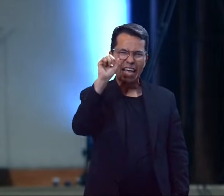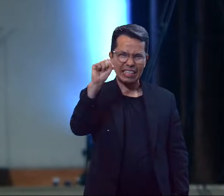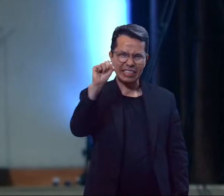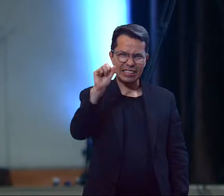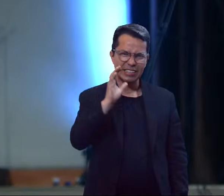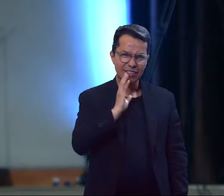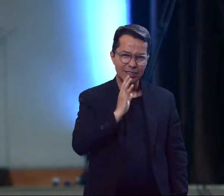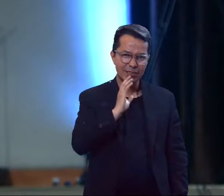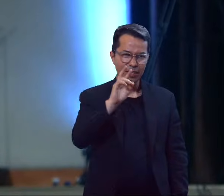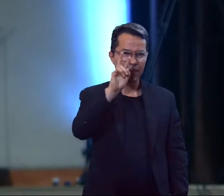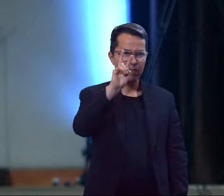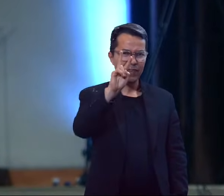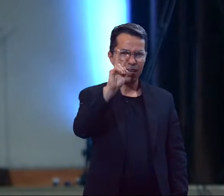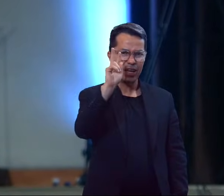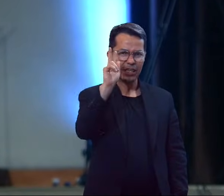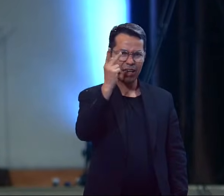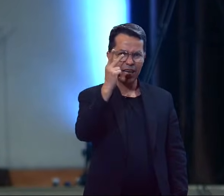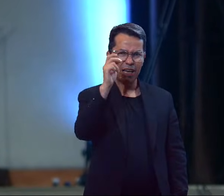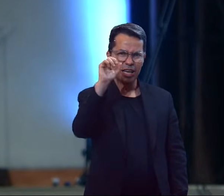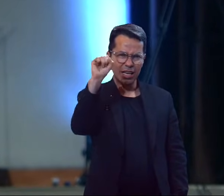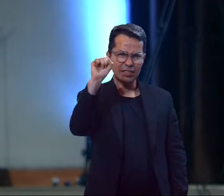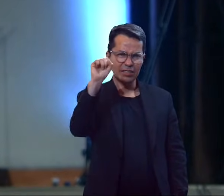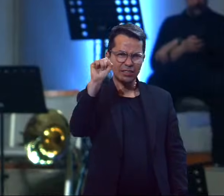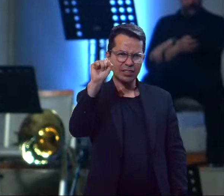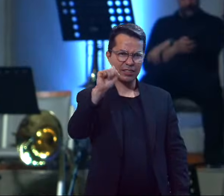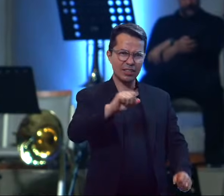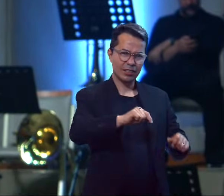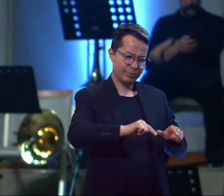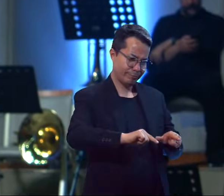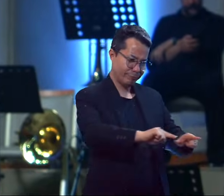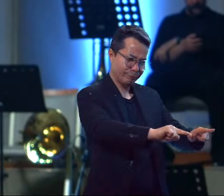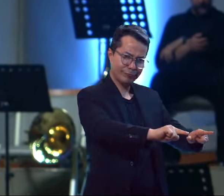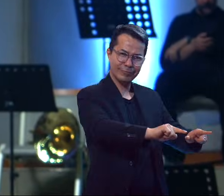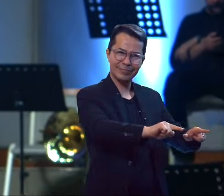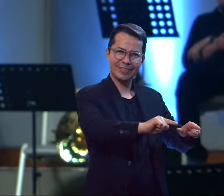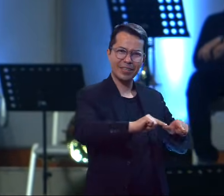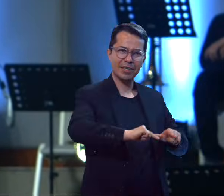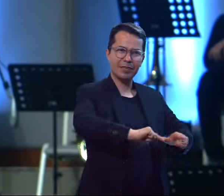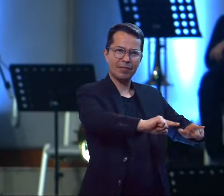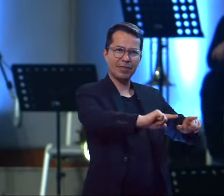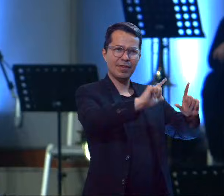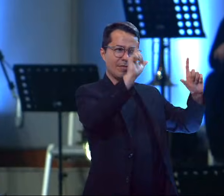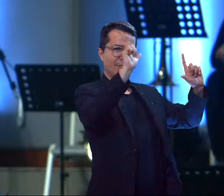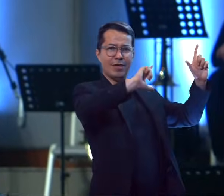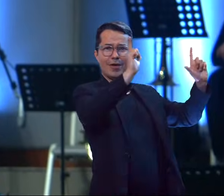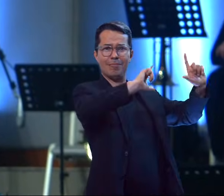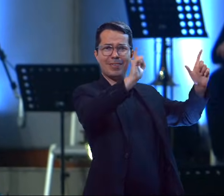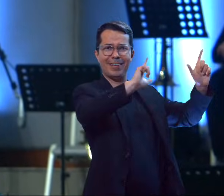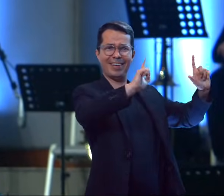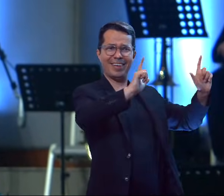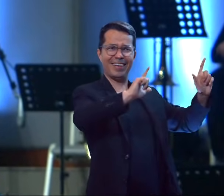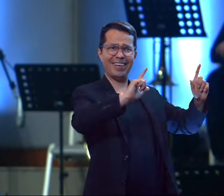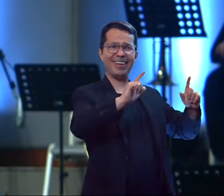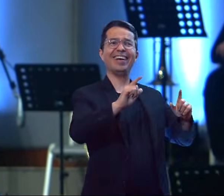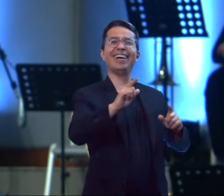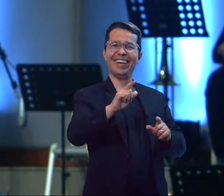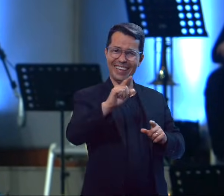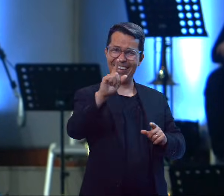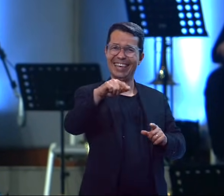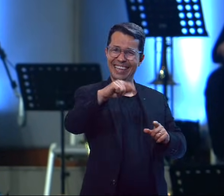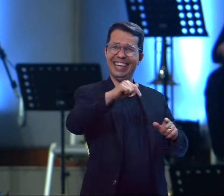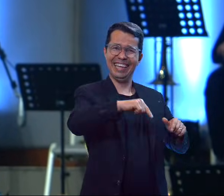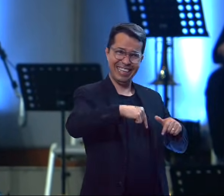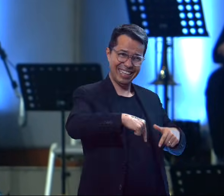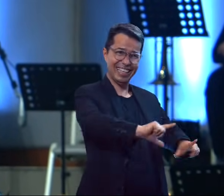do videocassete. Eles, o que é isso, pai? Eu falei, estou velho. E aí a gente locava naquela época na Carisma.